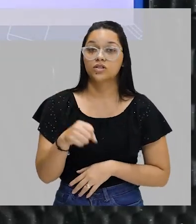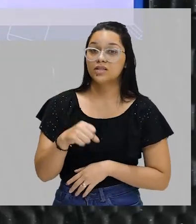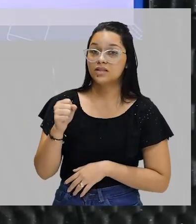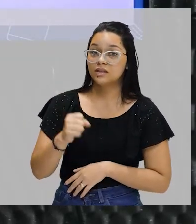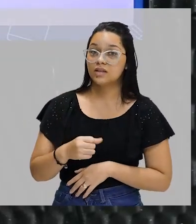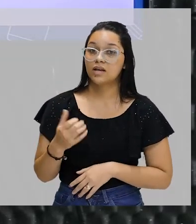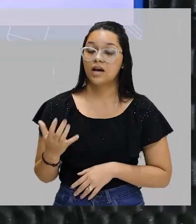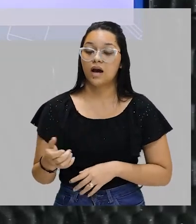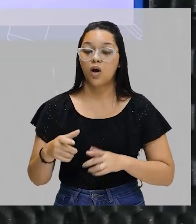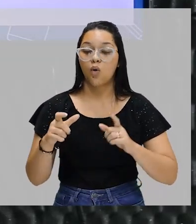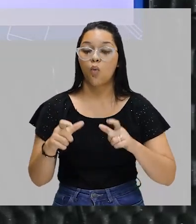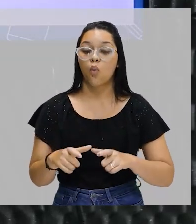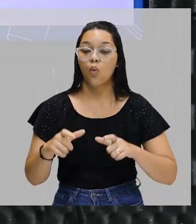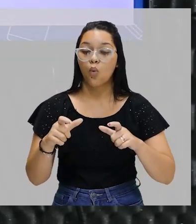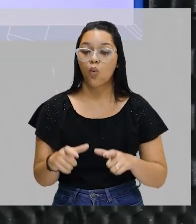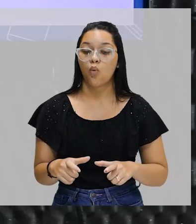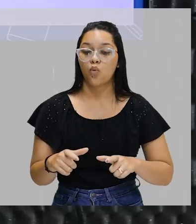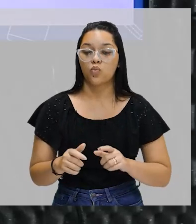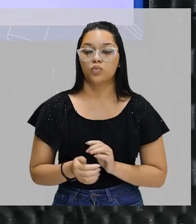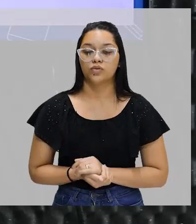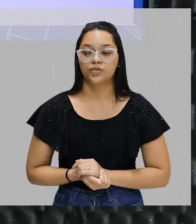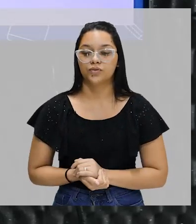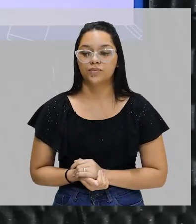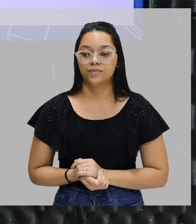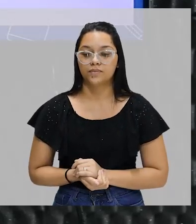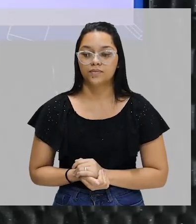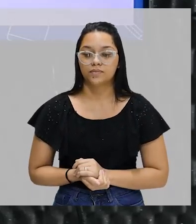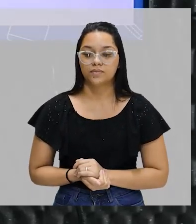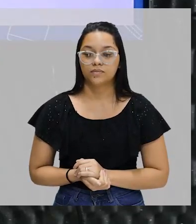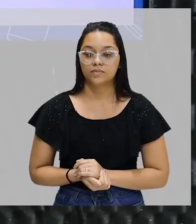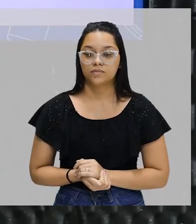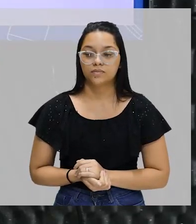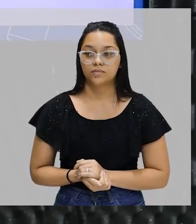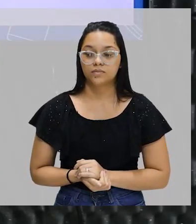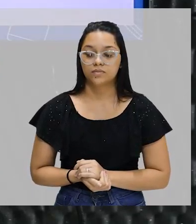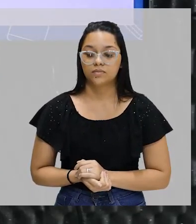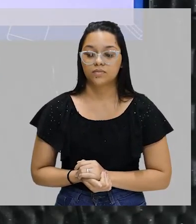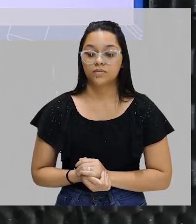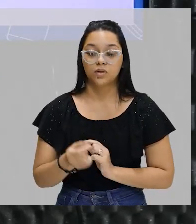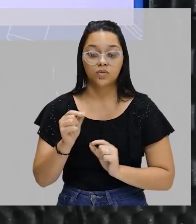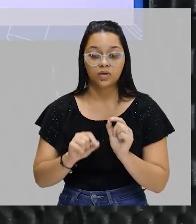sim a localização, a posição. Então, ó, quando